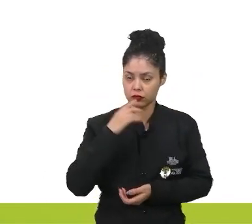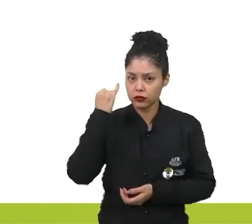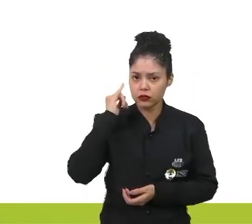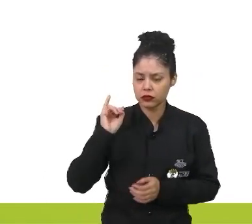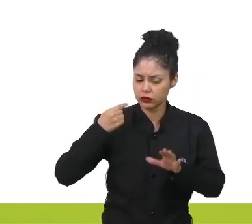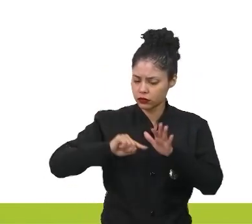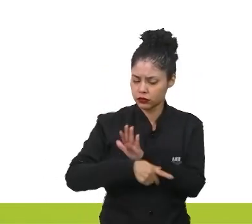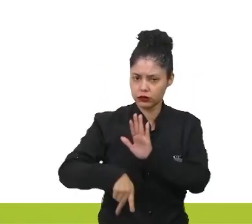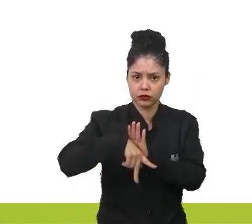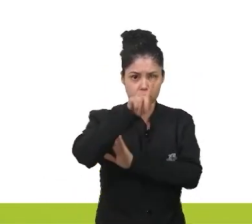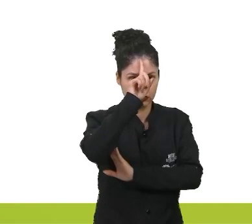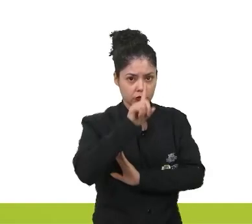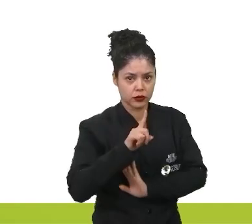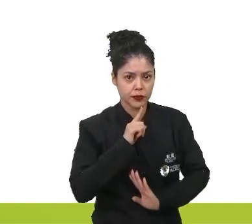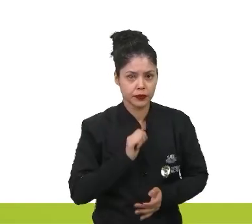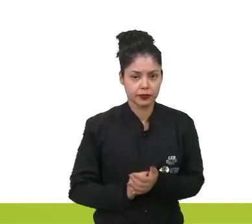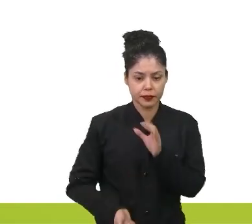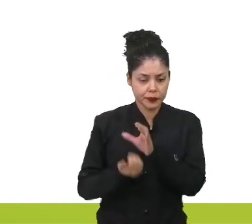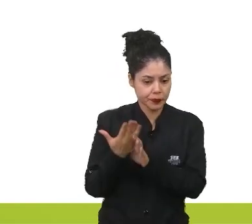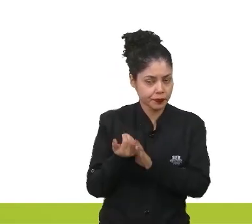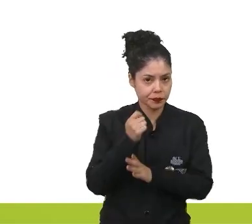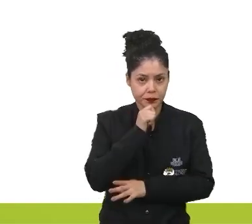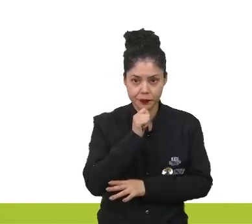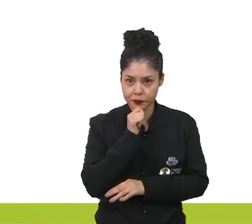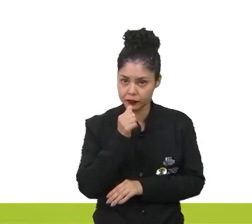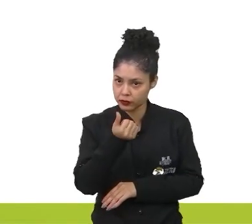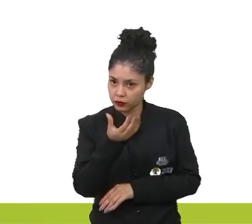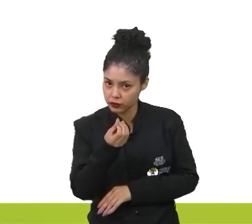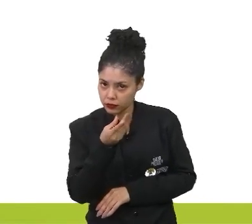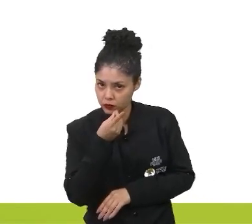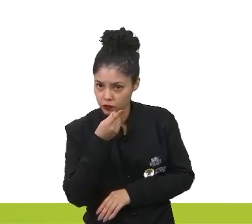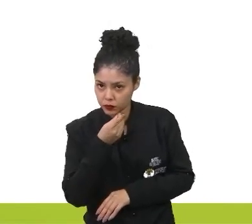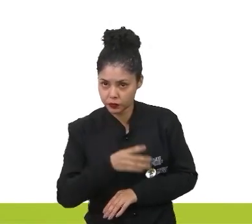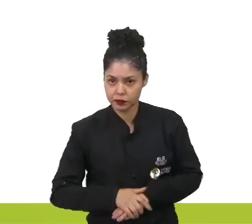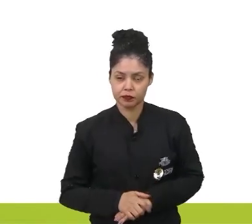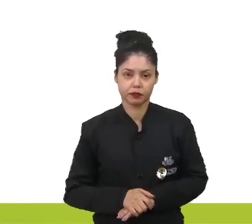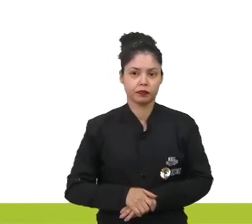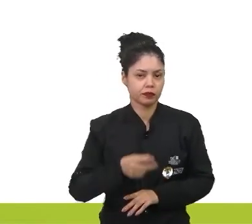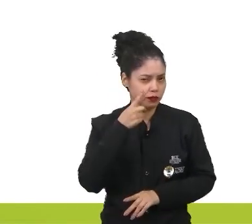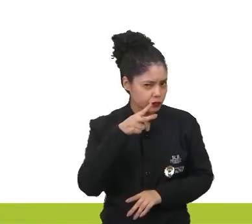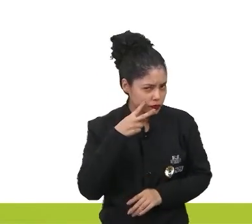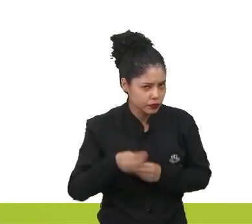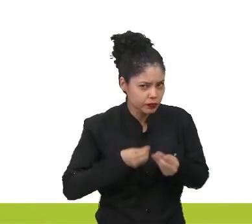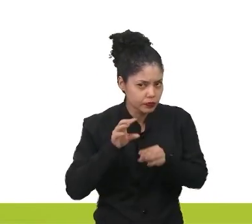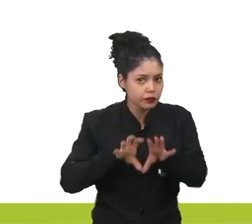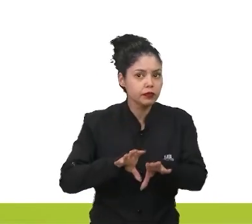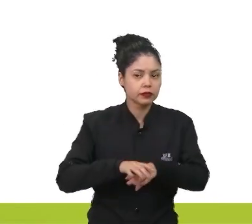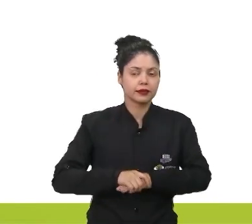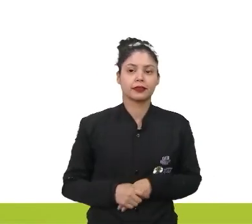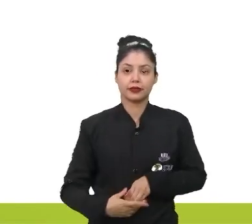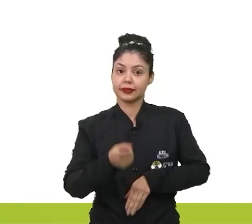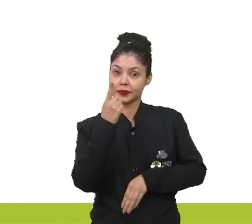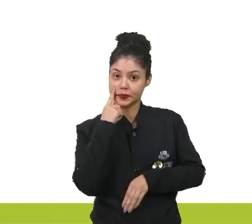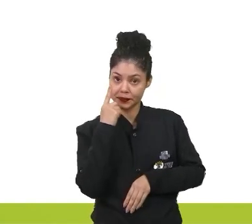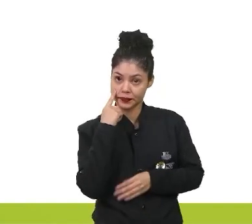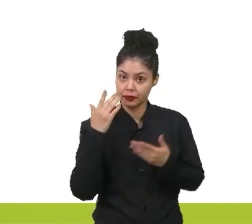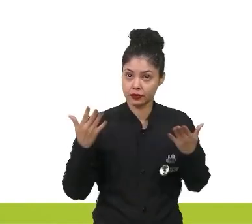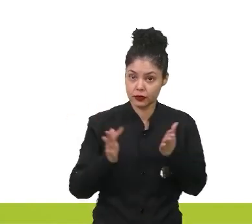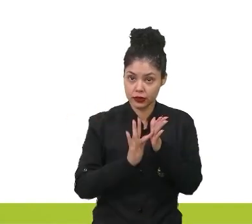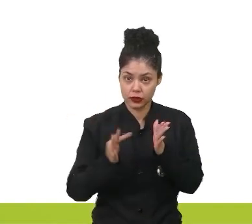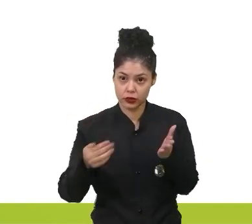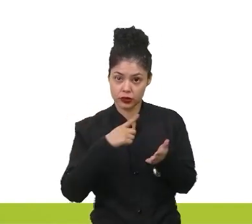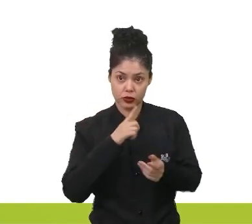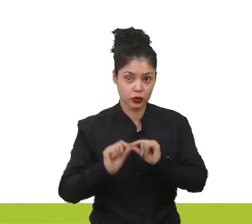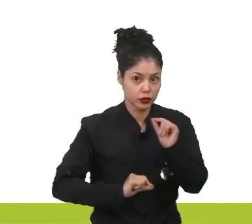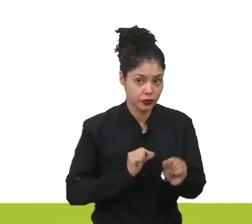está dentro da imagem produzida, né, nos primeiros 60 dias. Vamos verificar como é que fica isso. Se eu olhar para a minha função, eu vou ter